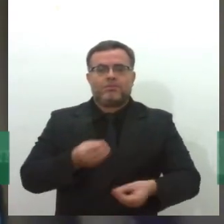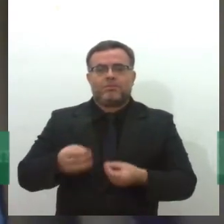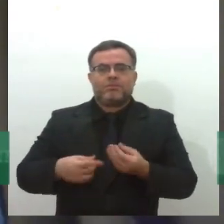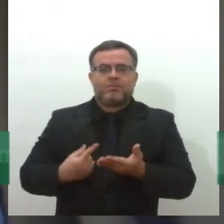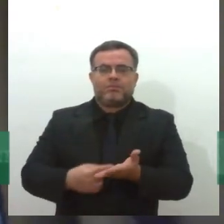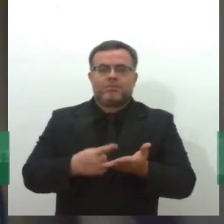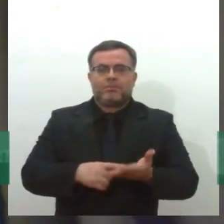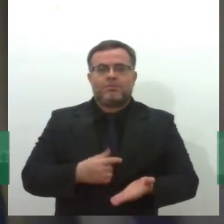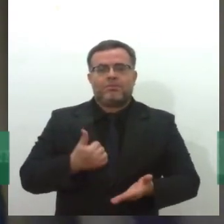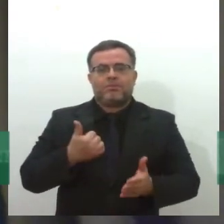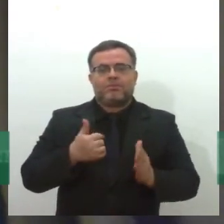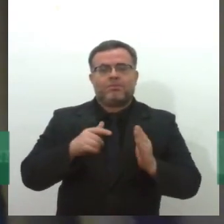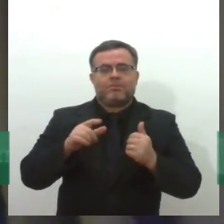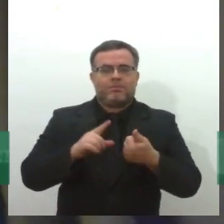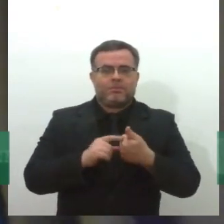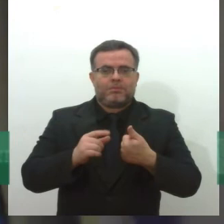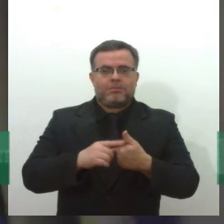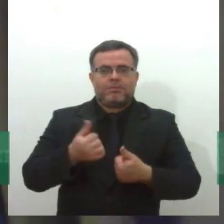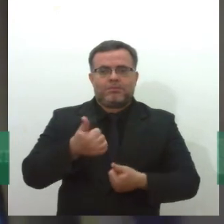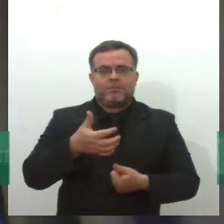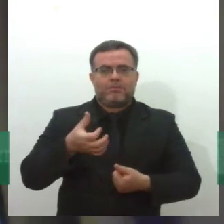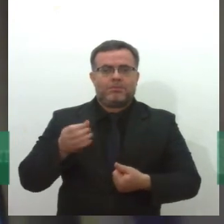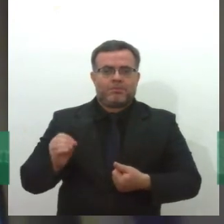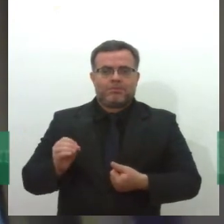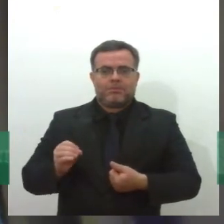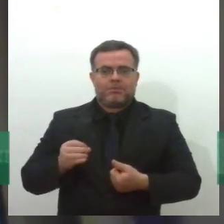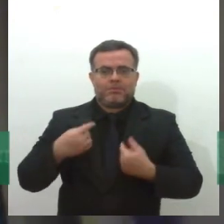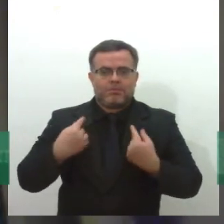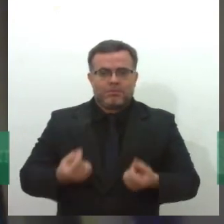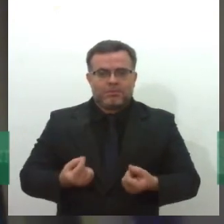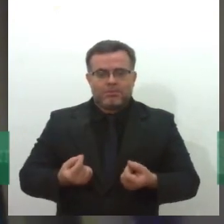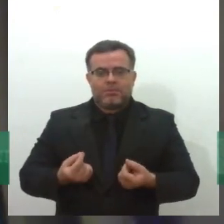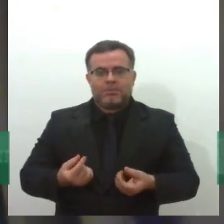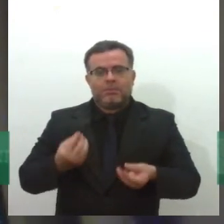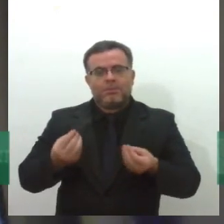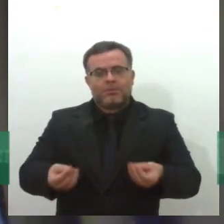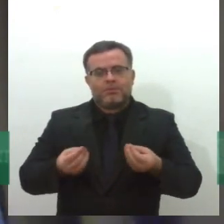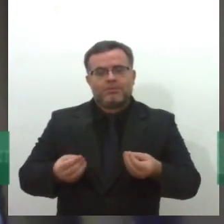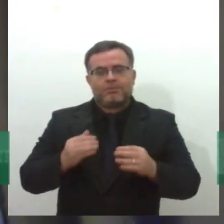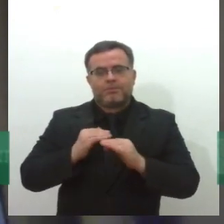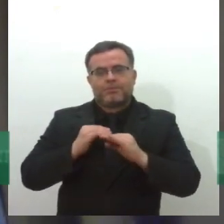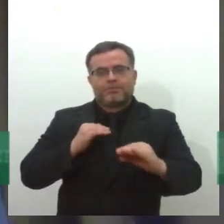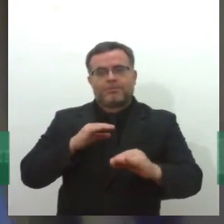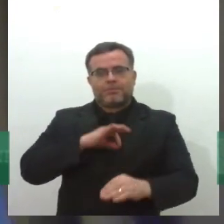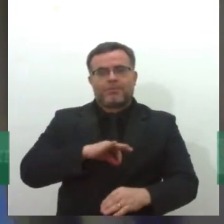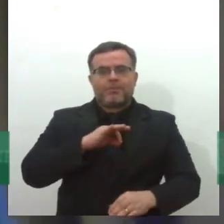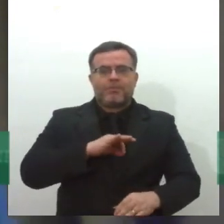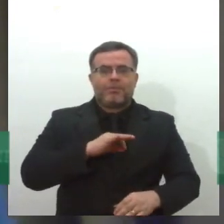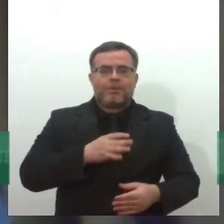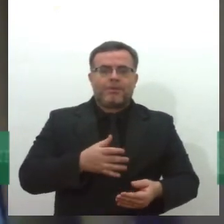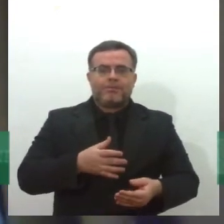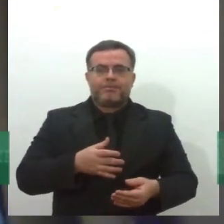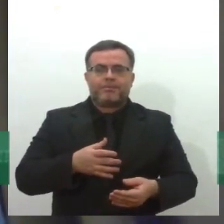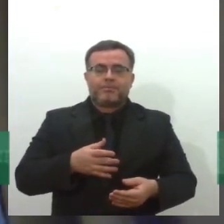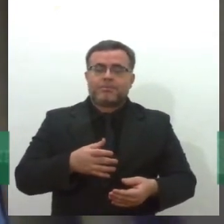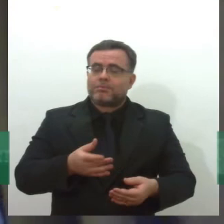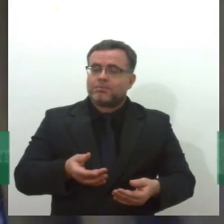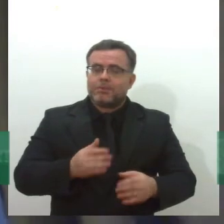artigo 170 da Constituição, vai voltar a tabelar preço de combustível para tratar de um problema que é